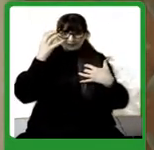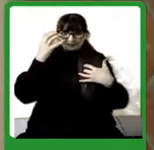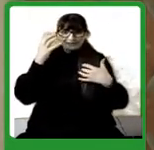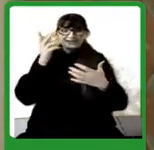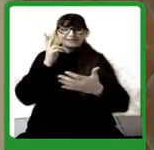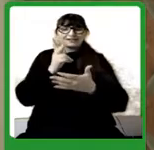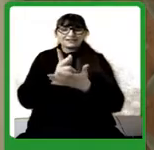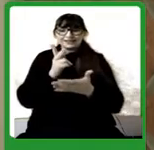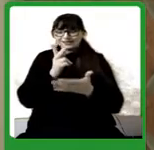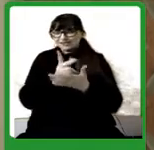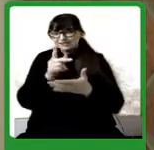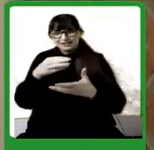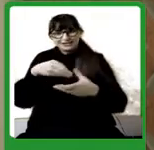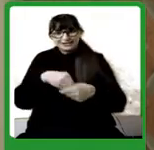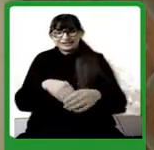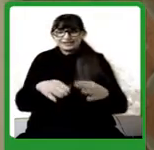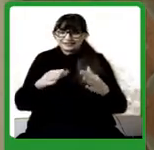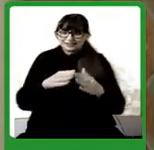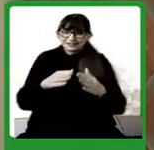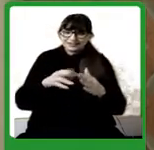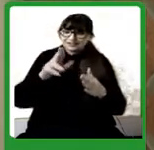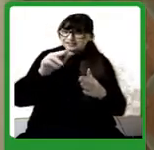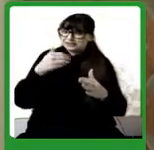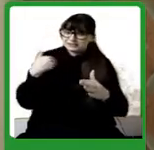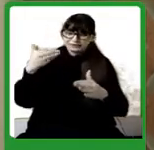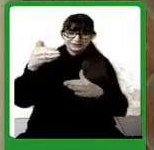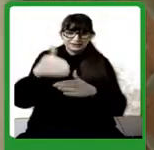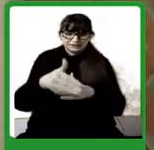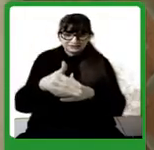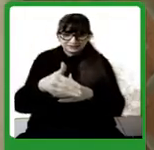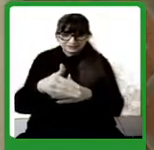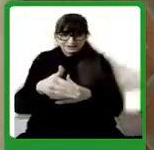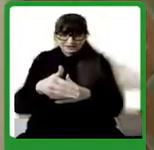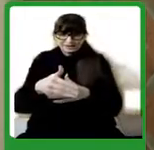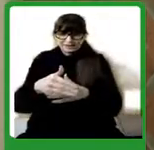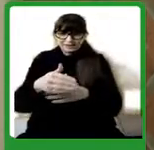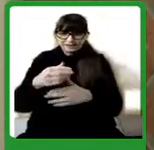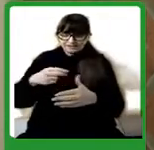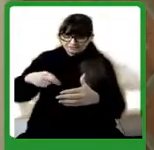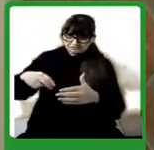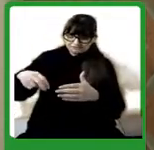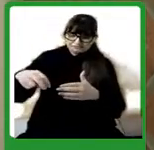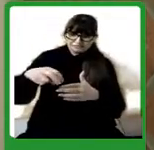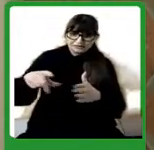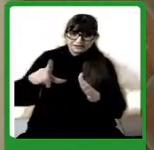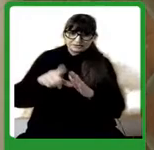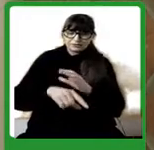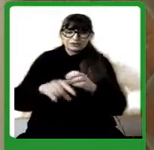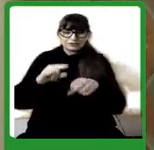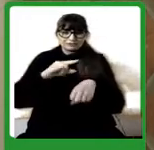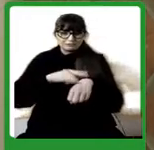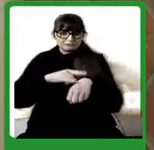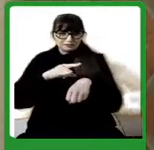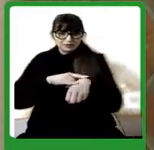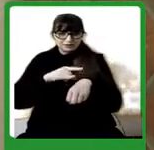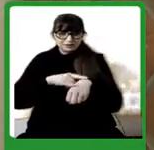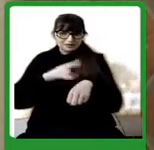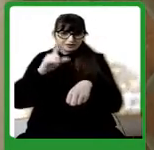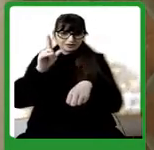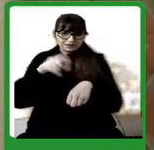casa, que ele não chegou aí para fora de casa. Ele andou dentro de casa e depois ele foi pro banheiro. Que é um Havaianas roxo